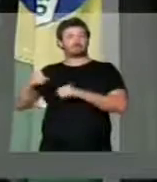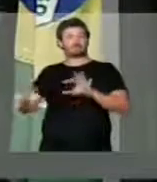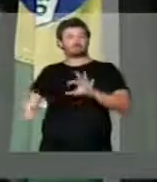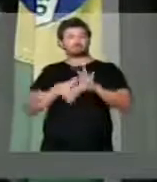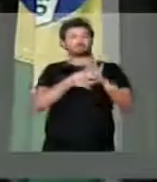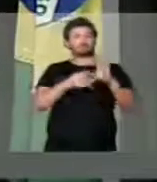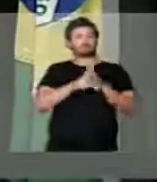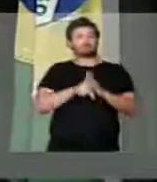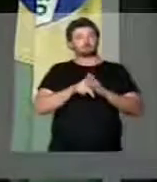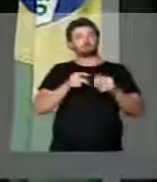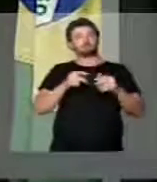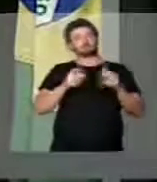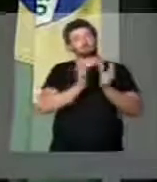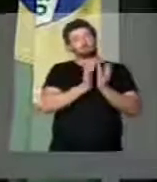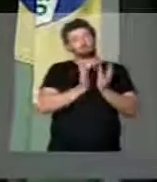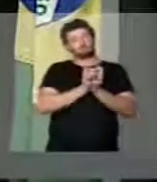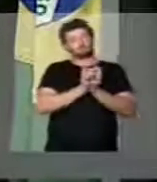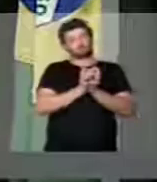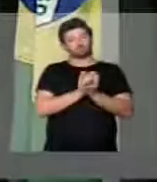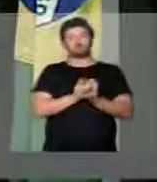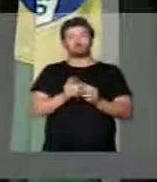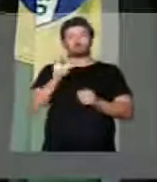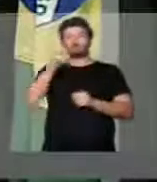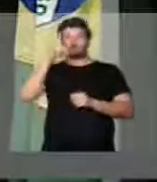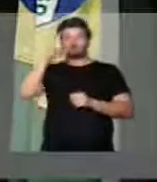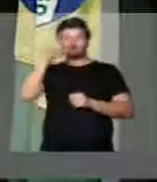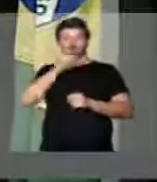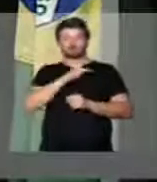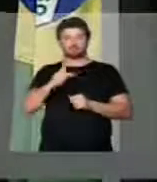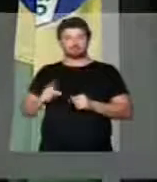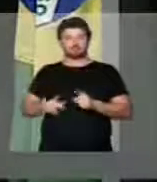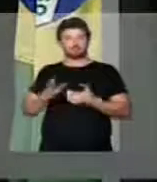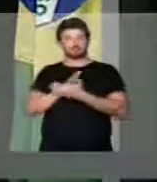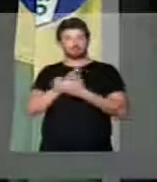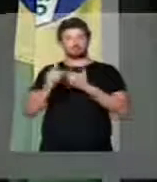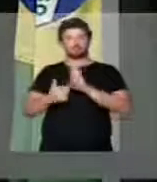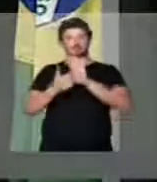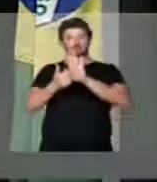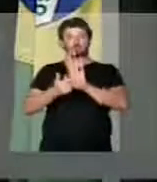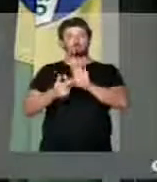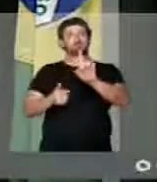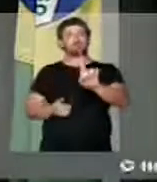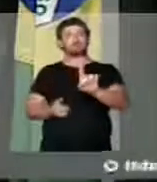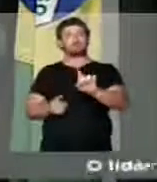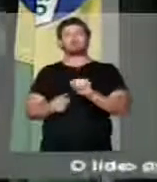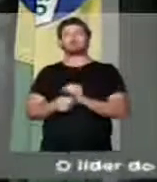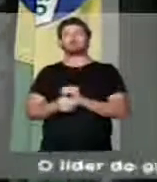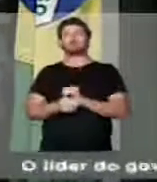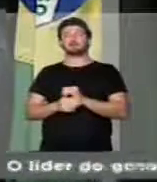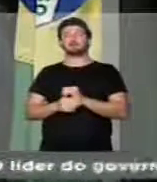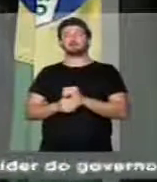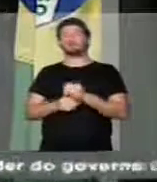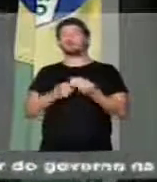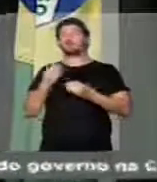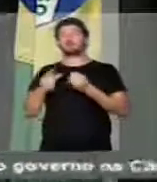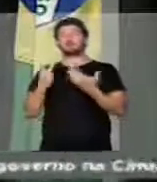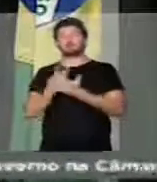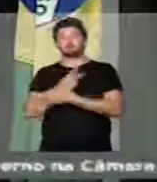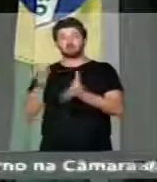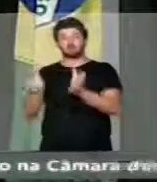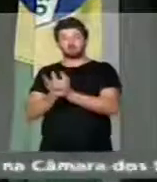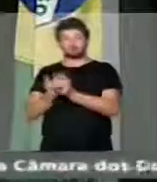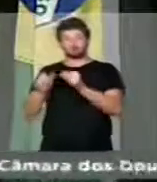é praticamente a mesma. A foto da presidente aparece em alguns. O fato é o modus operandi de uma